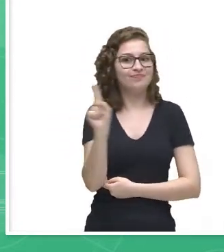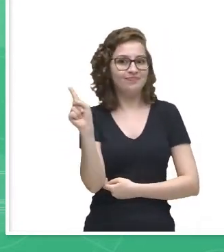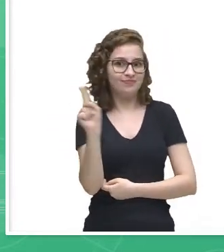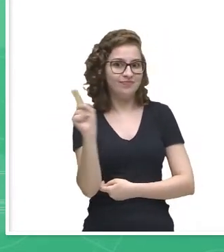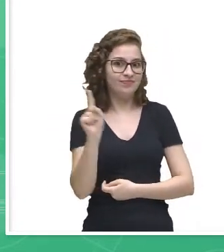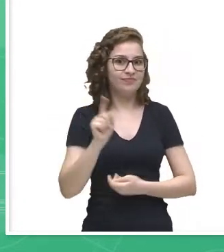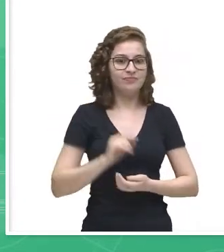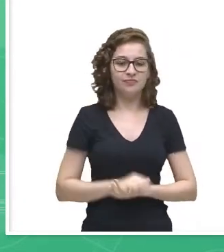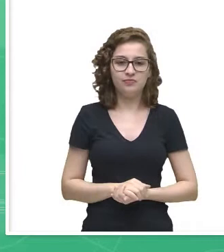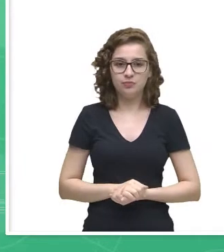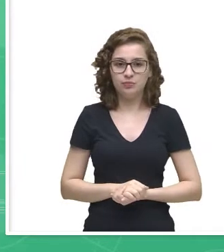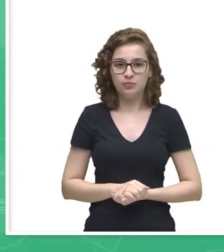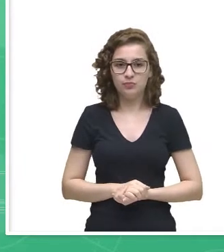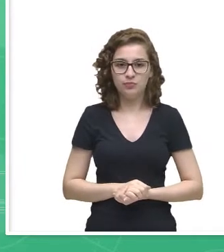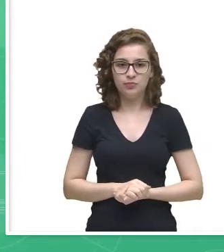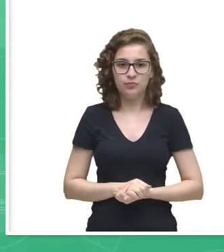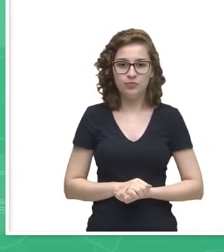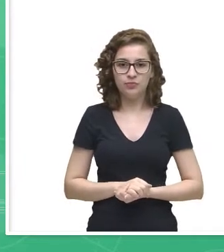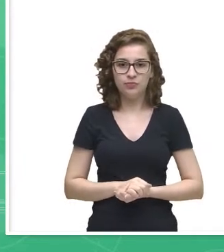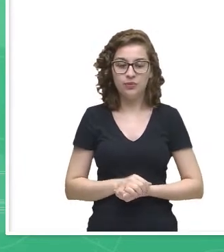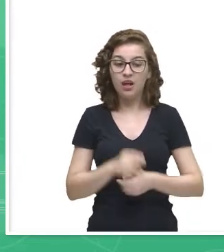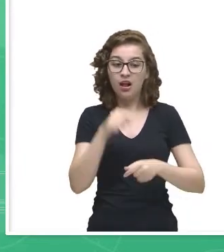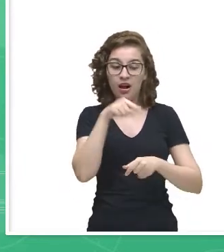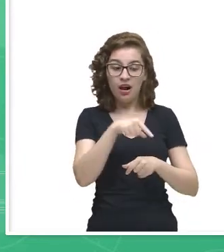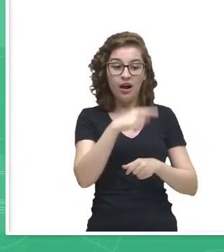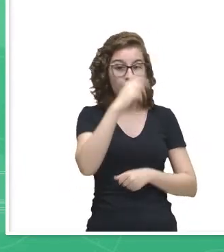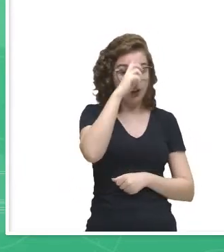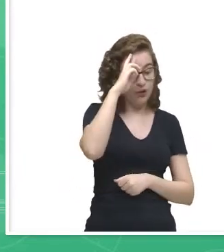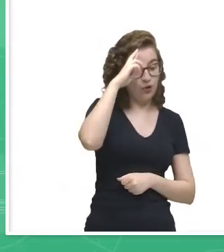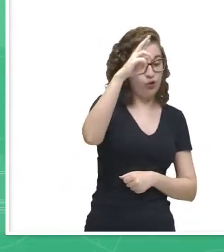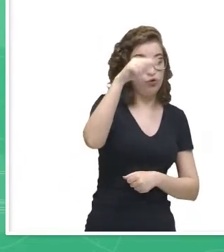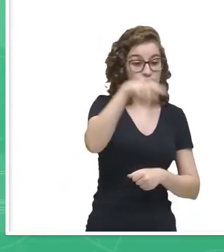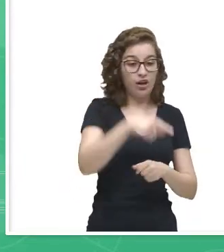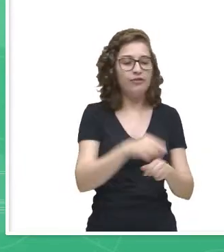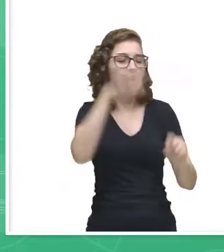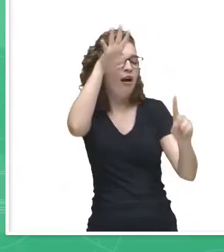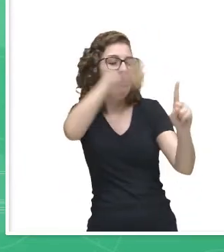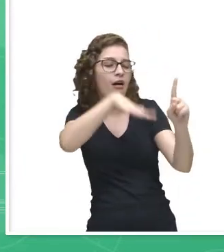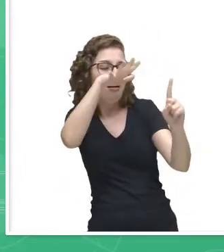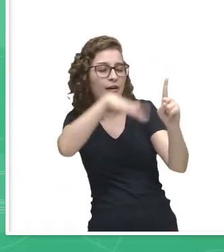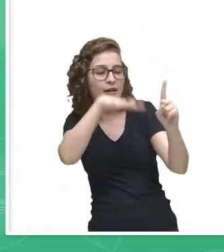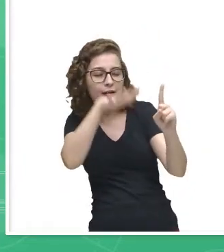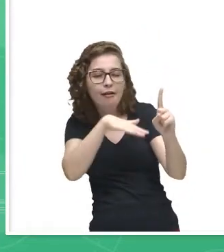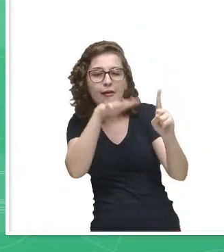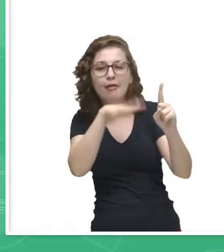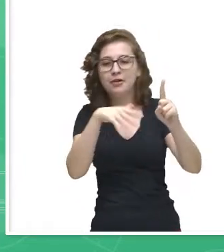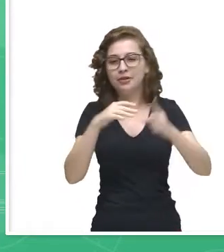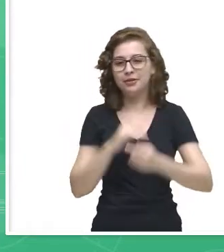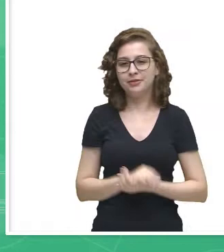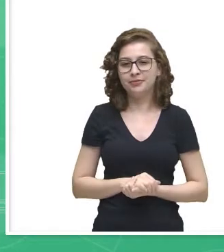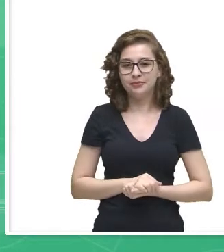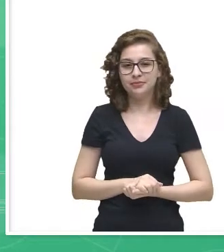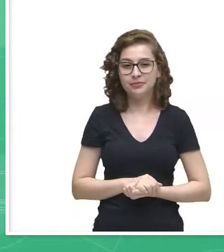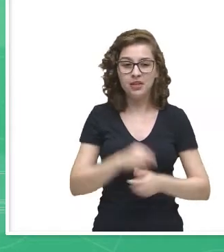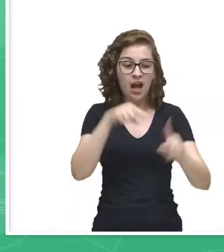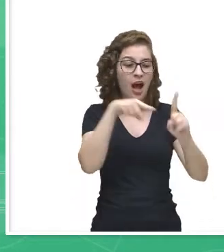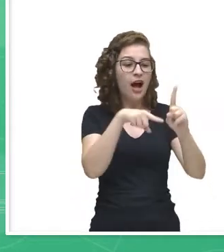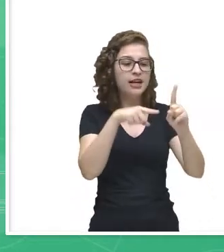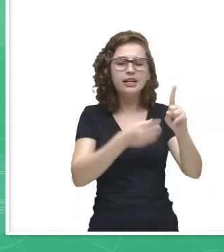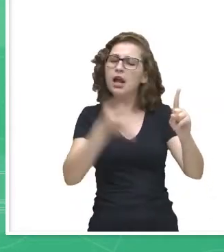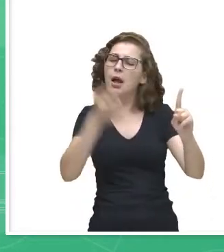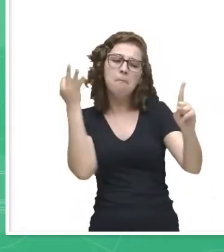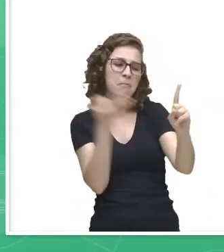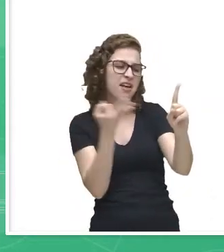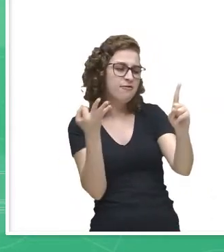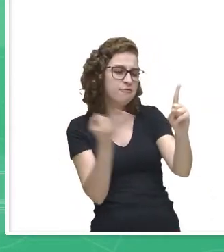tem um culto ao líder. O que é esse culto ao líder? O líder é capaz de resolver todos os problemas